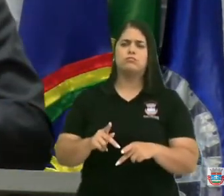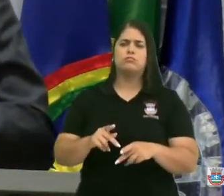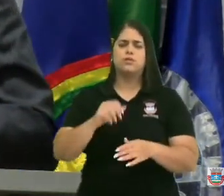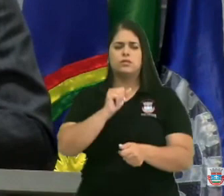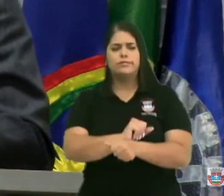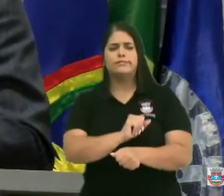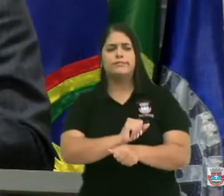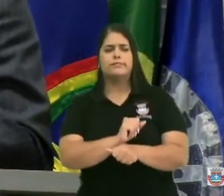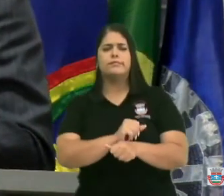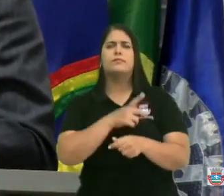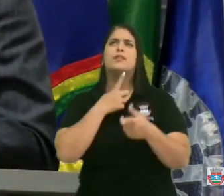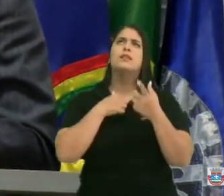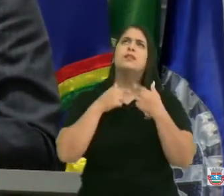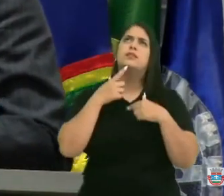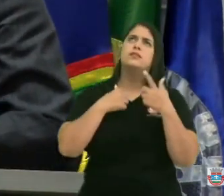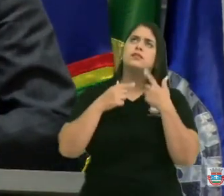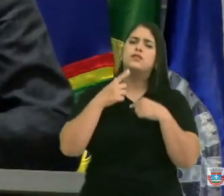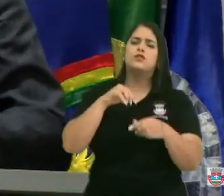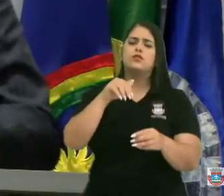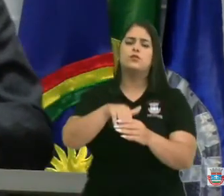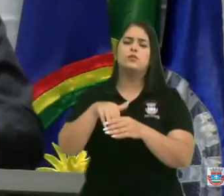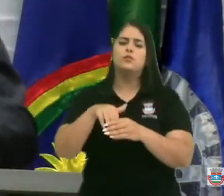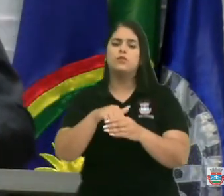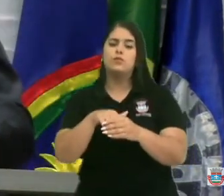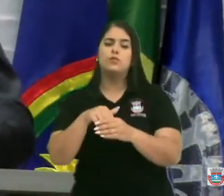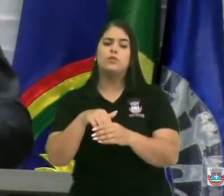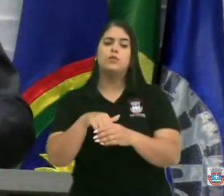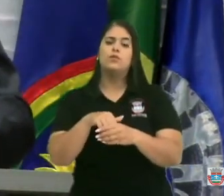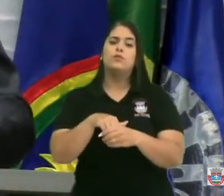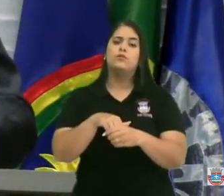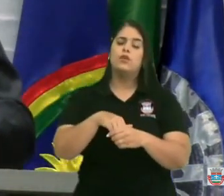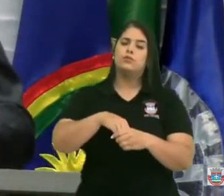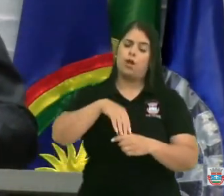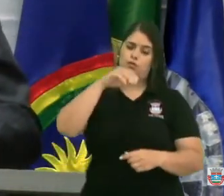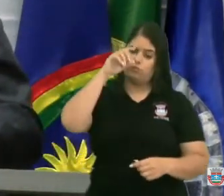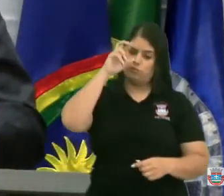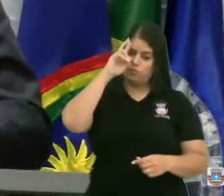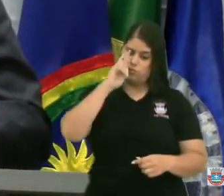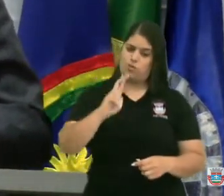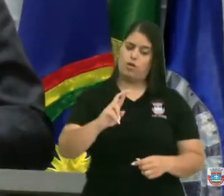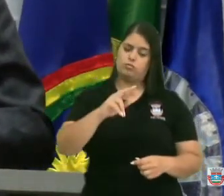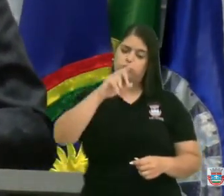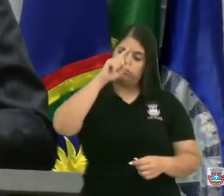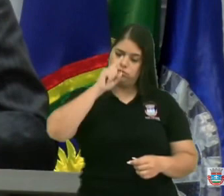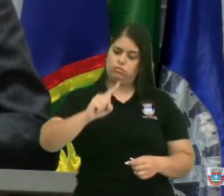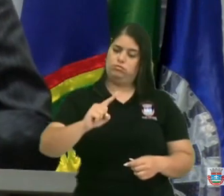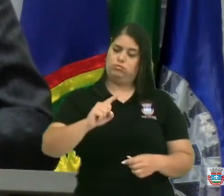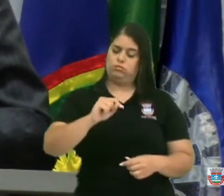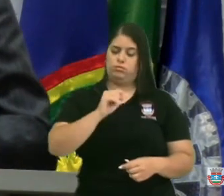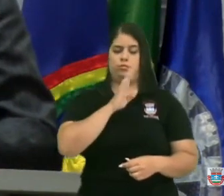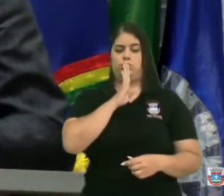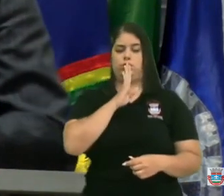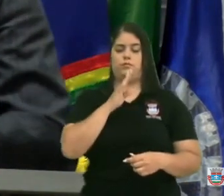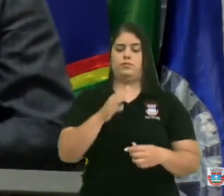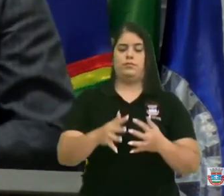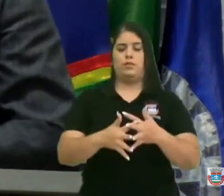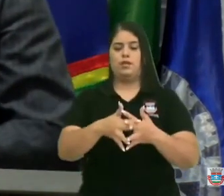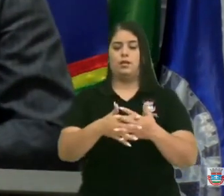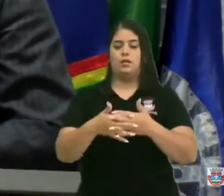querendo sustentar vocês no voto de cabresto, sustentando vocês com água de